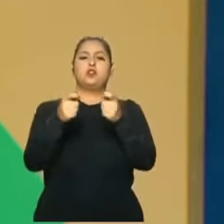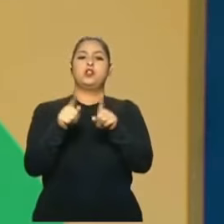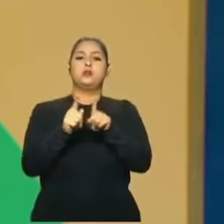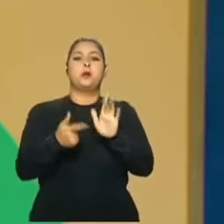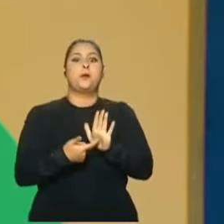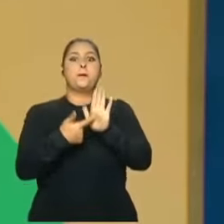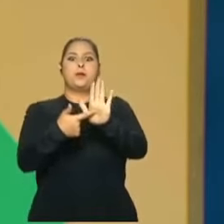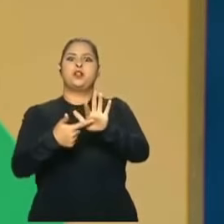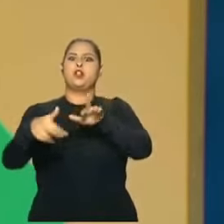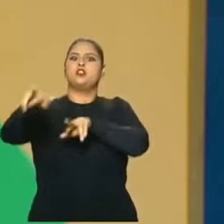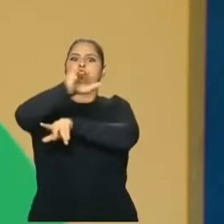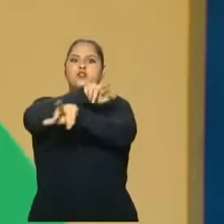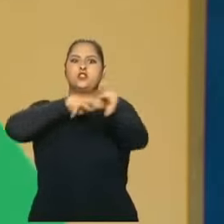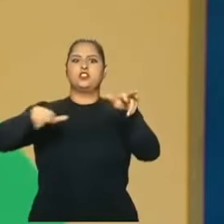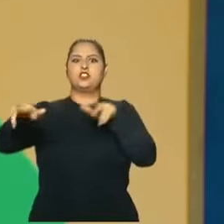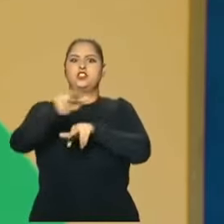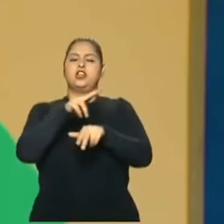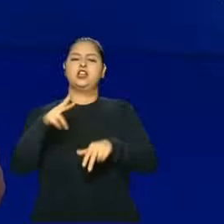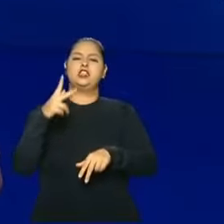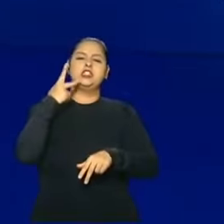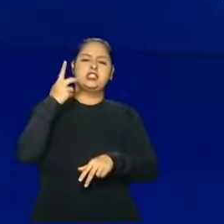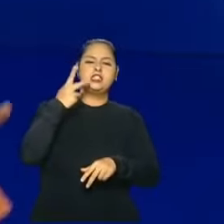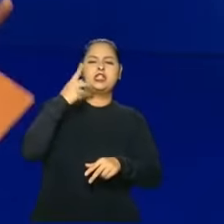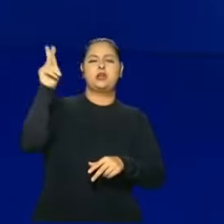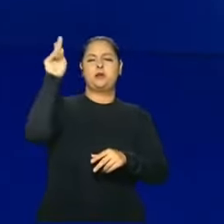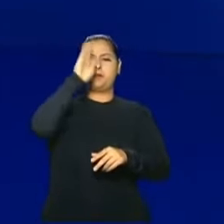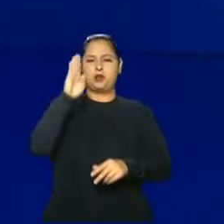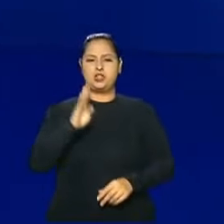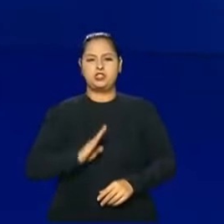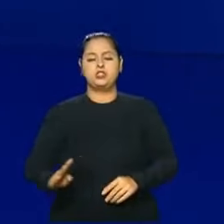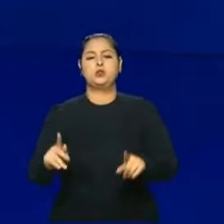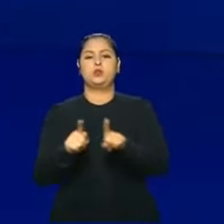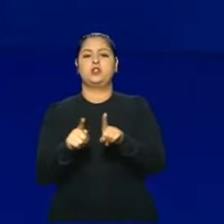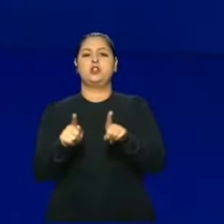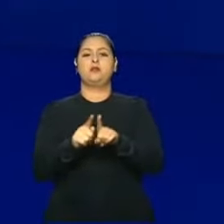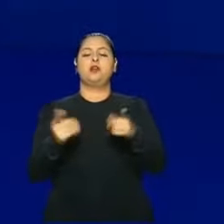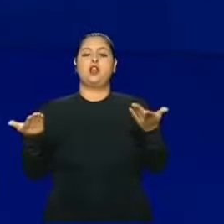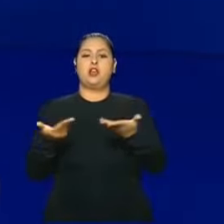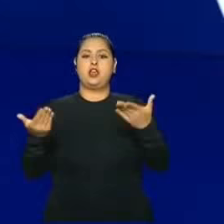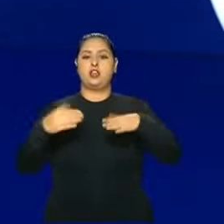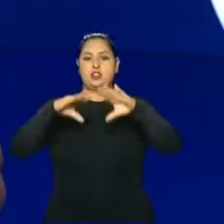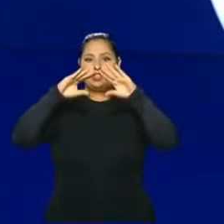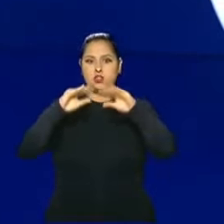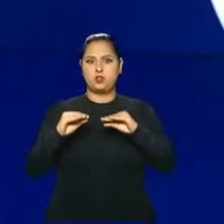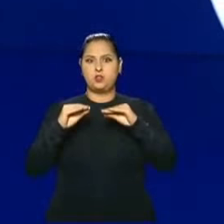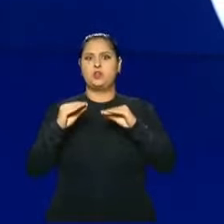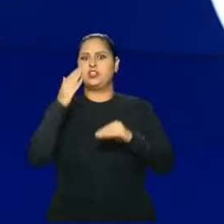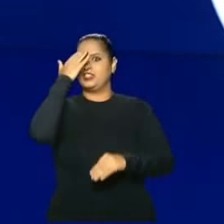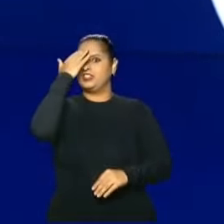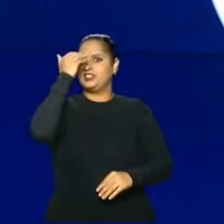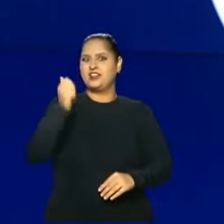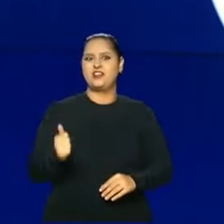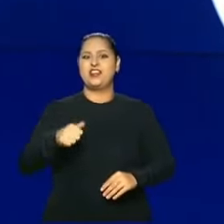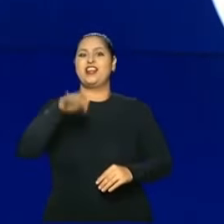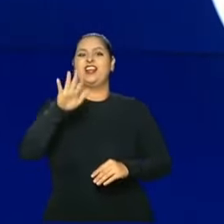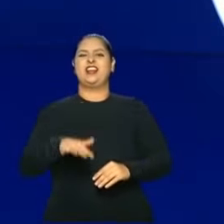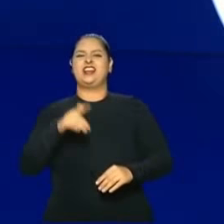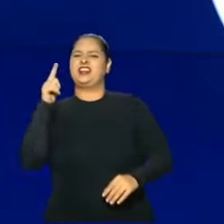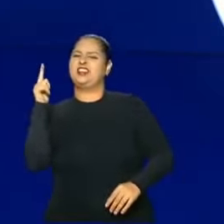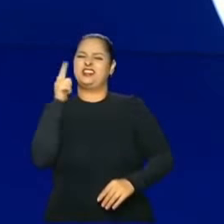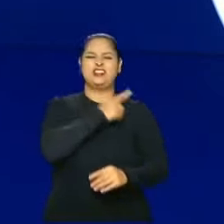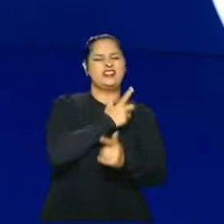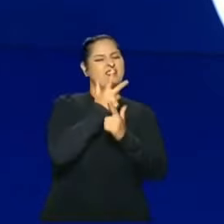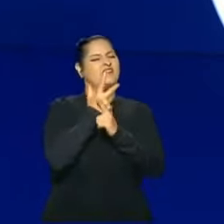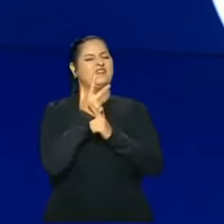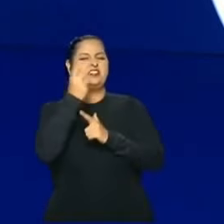mostraram a diversidade de sotaques do Brasil. Muito bem, nesta noite saberemos quem são as grandes vencedoras da edição